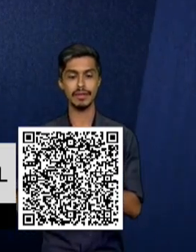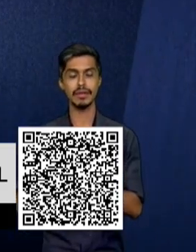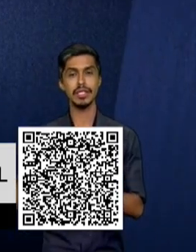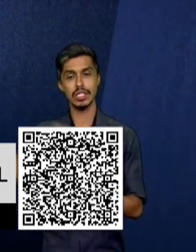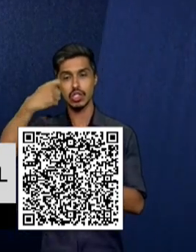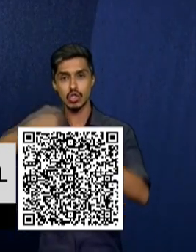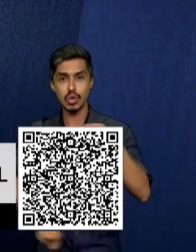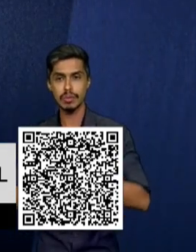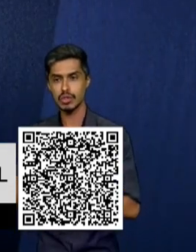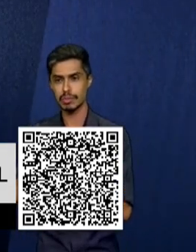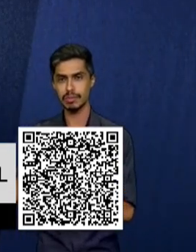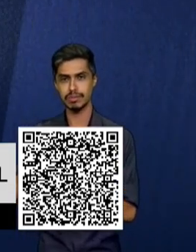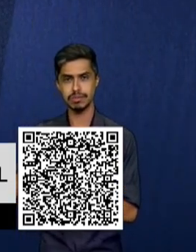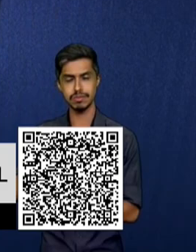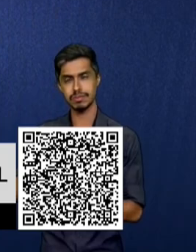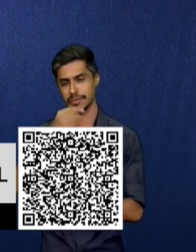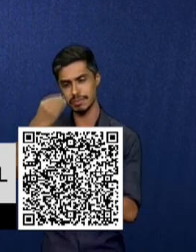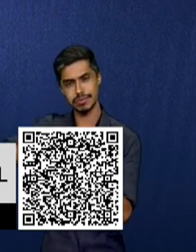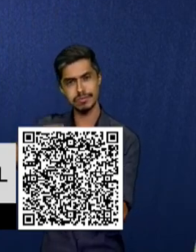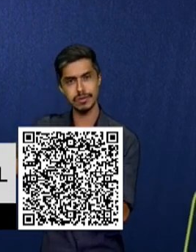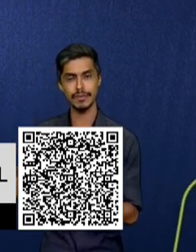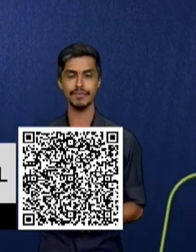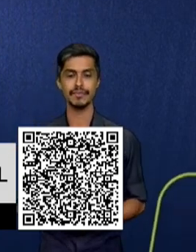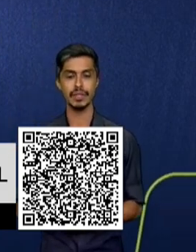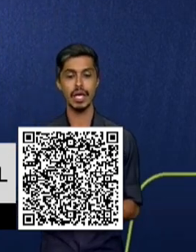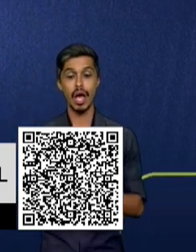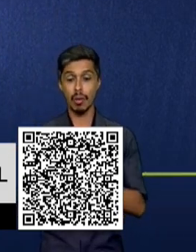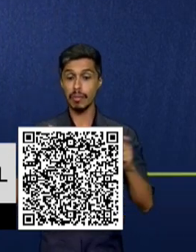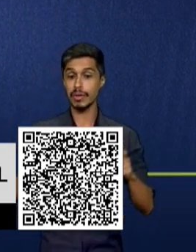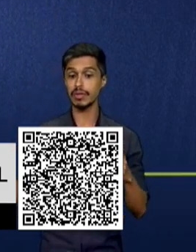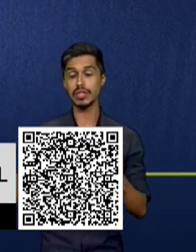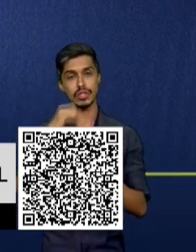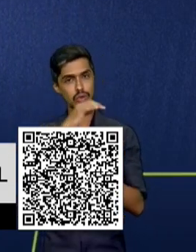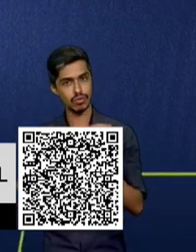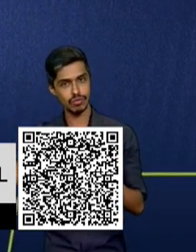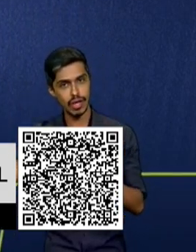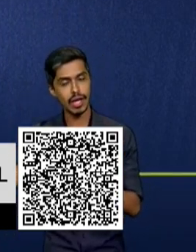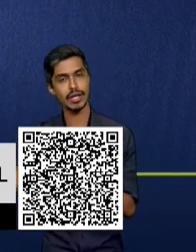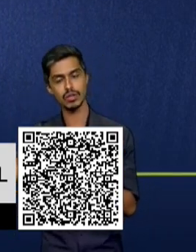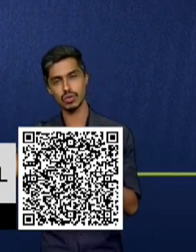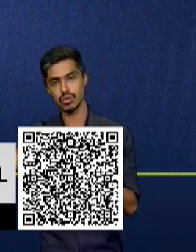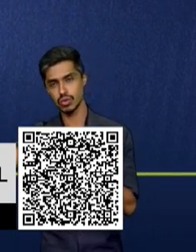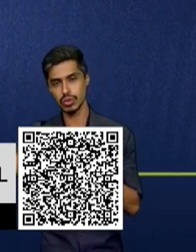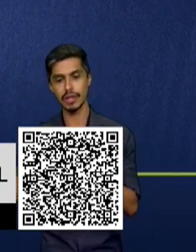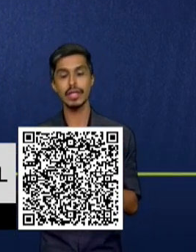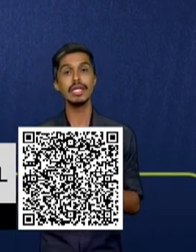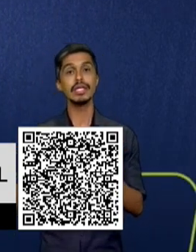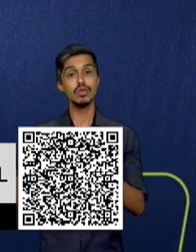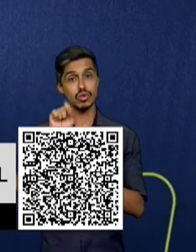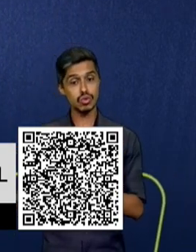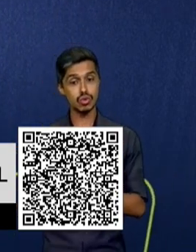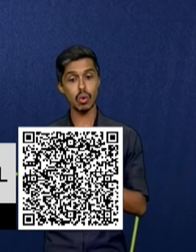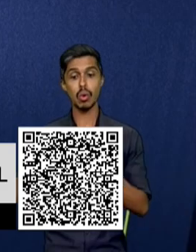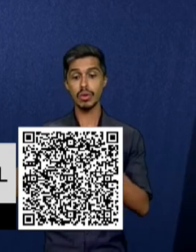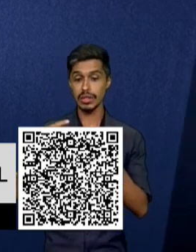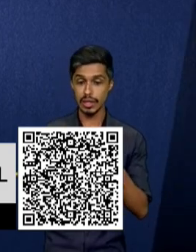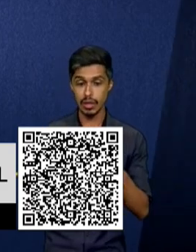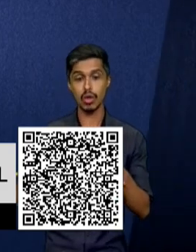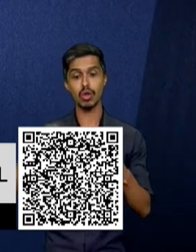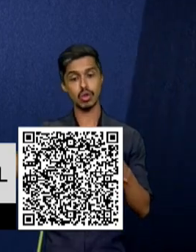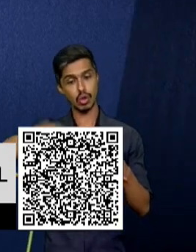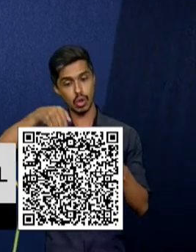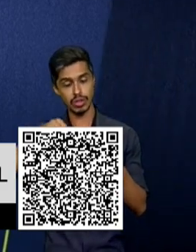de vulneráveis. Houve aumento em todas as regiões do país. A maior variação foi no sul, seguido pelo